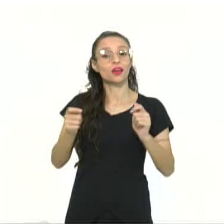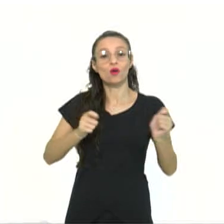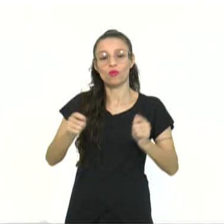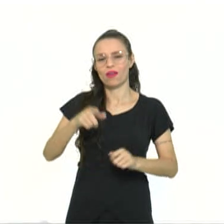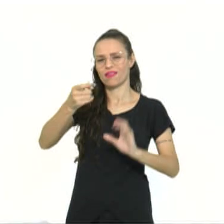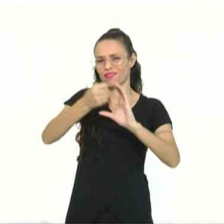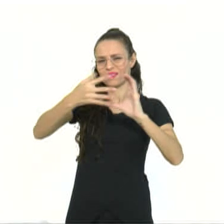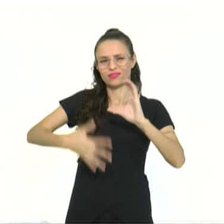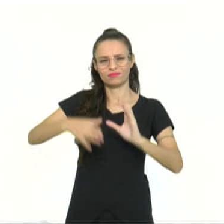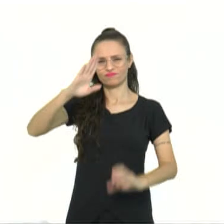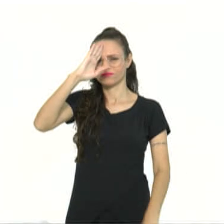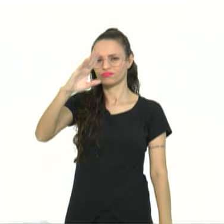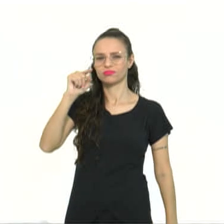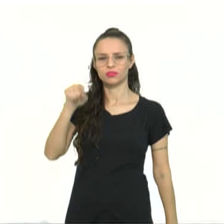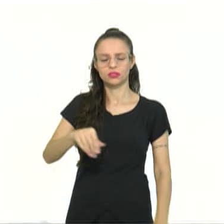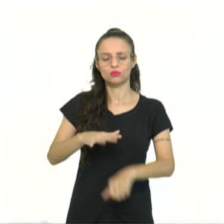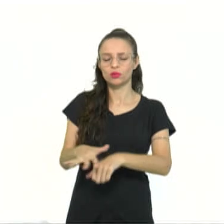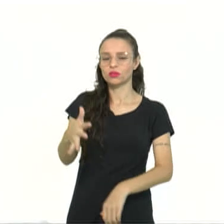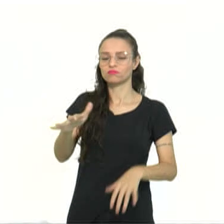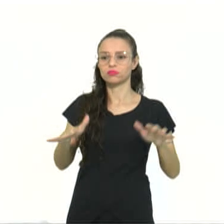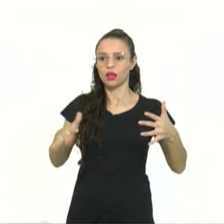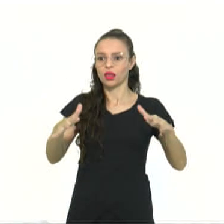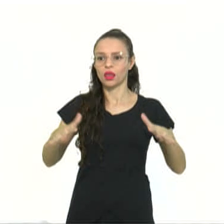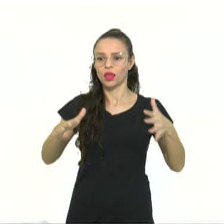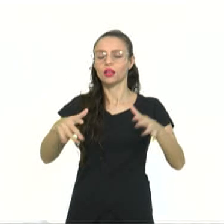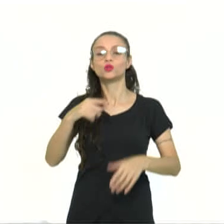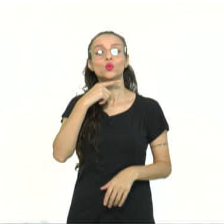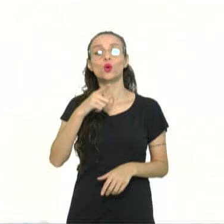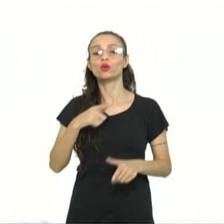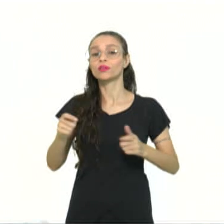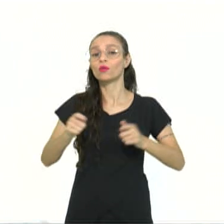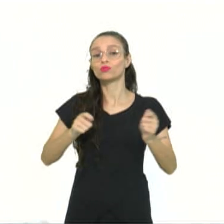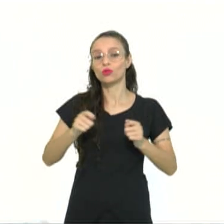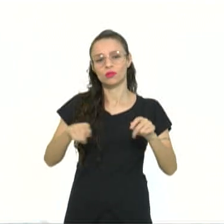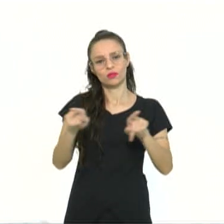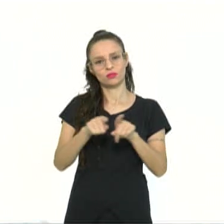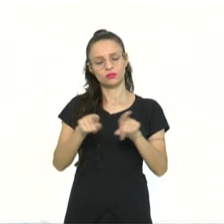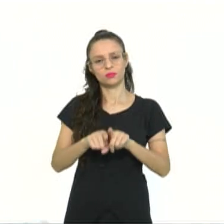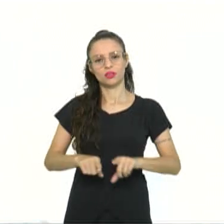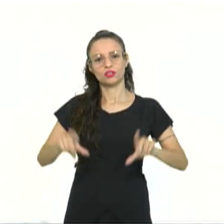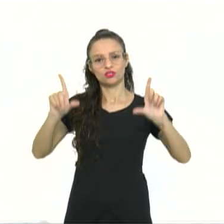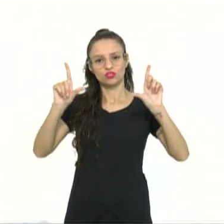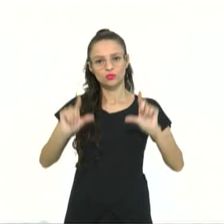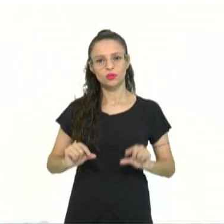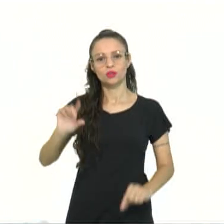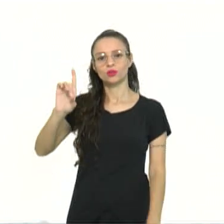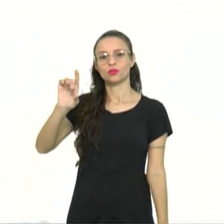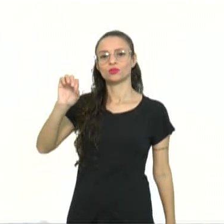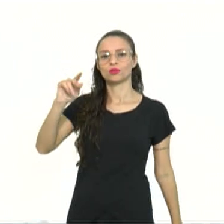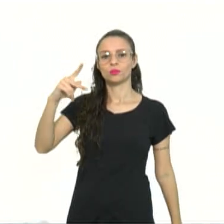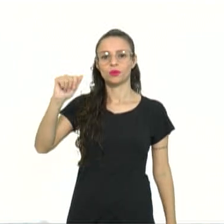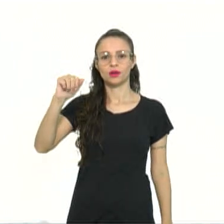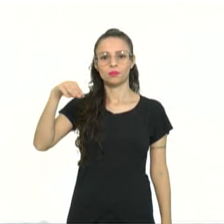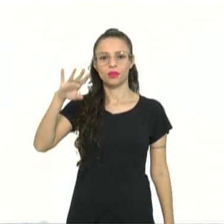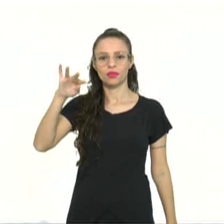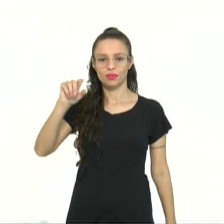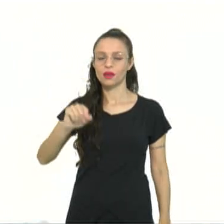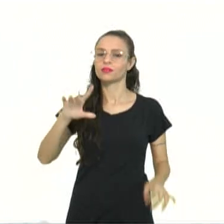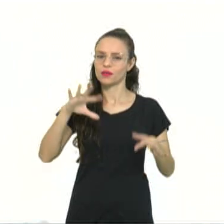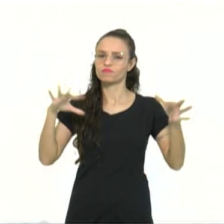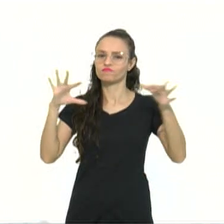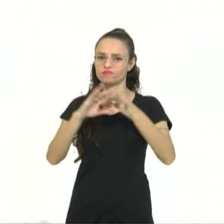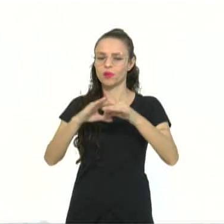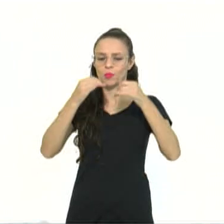comuns dessa doença, que a gente observa mais, né? E também uma acentuada redução na quantidade de dopamina, que é a substância neurotransmissora,